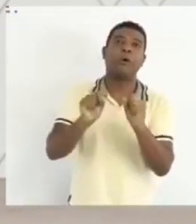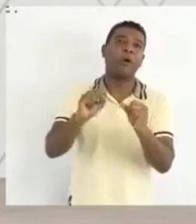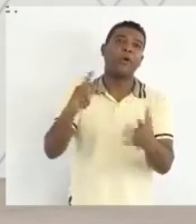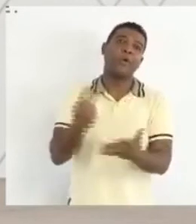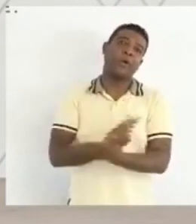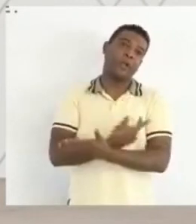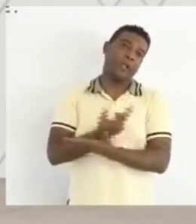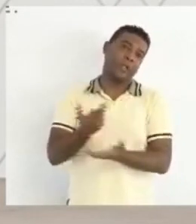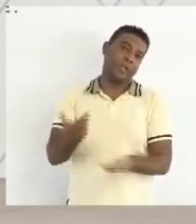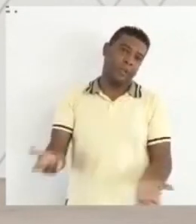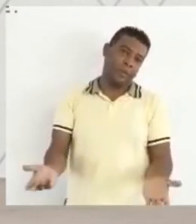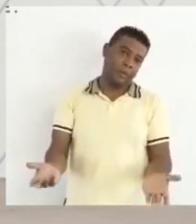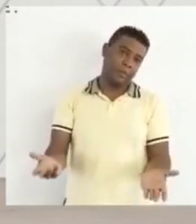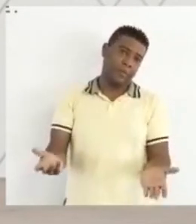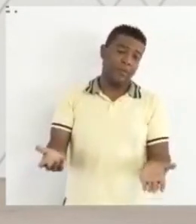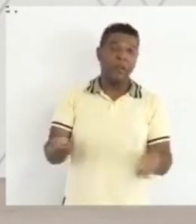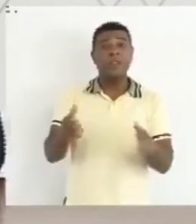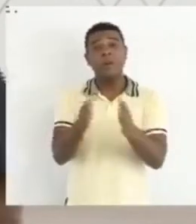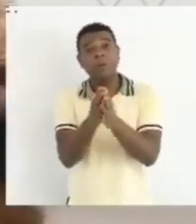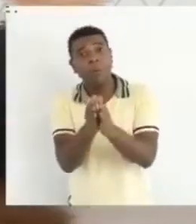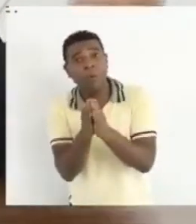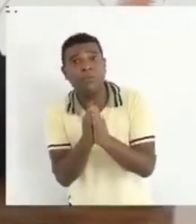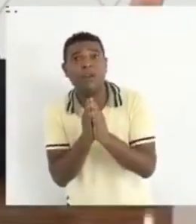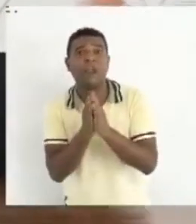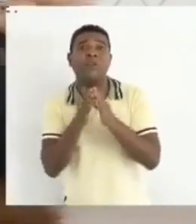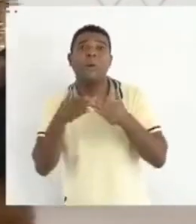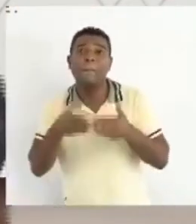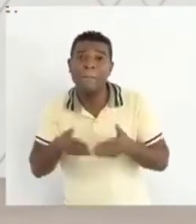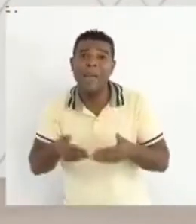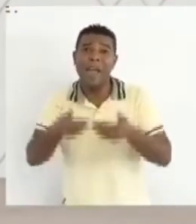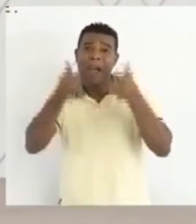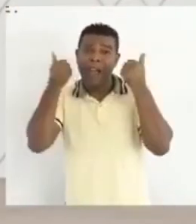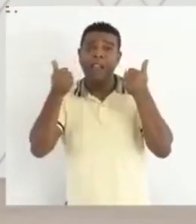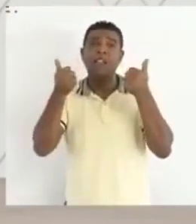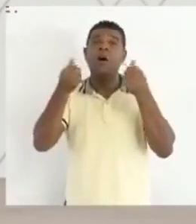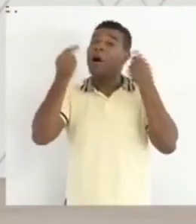cuidado a população tiver e quanto mais distante do momento atual elas forem.